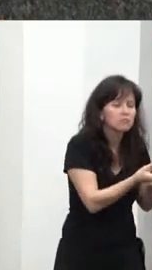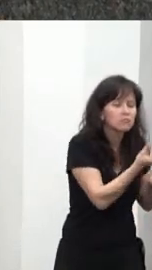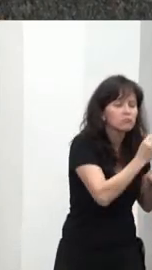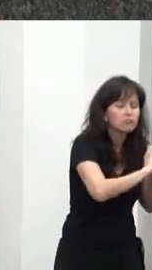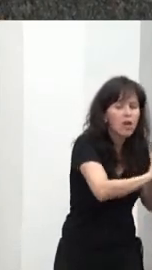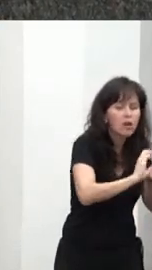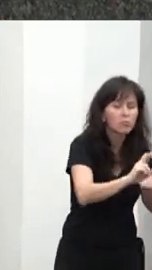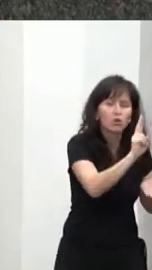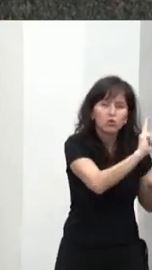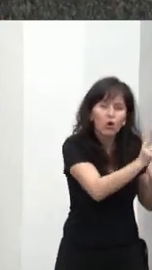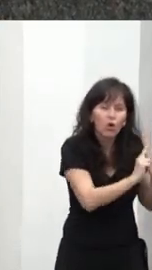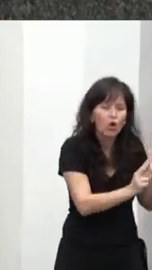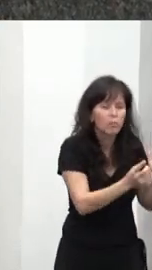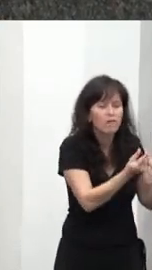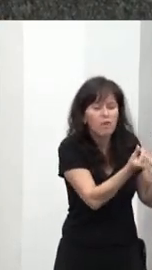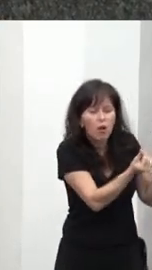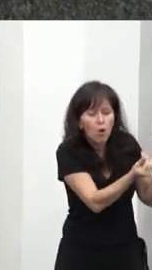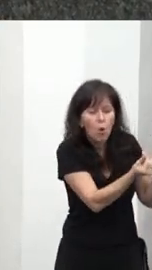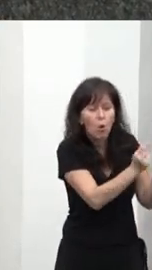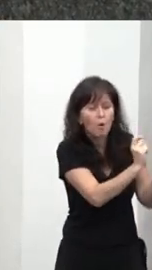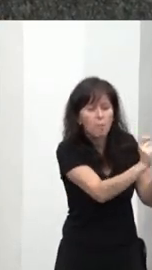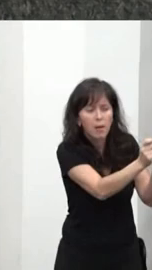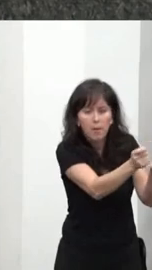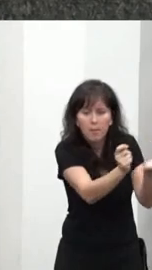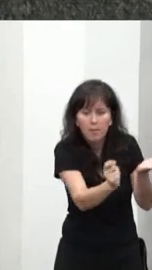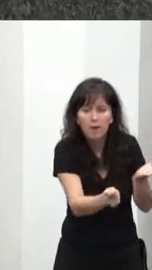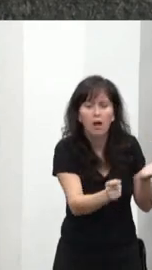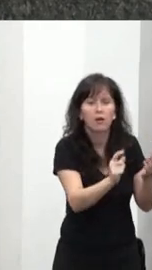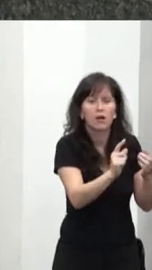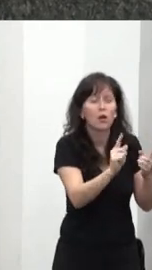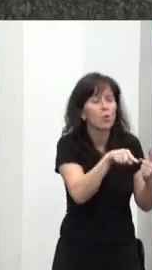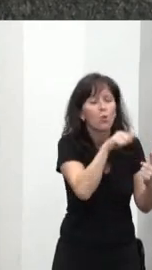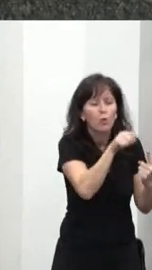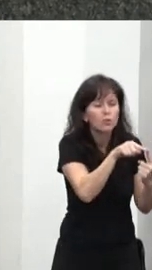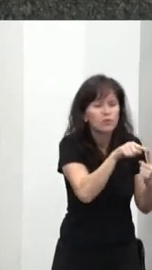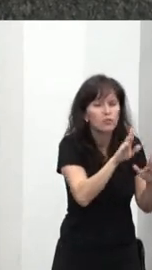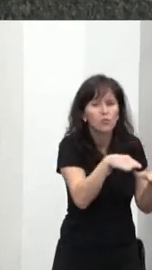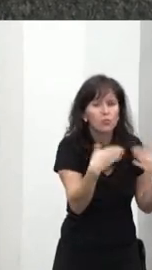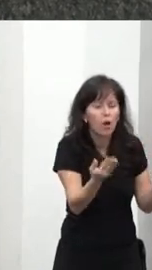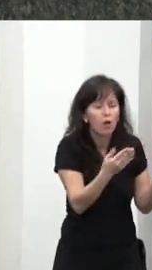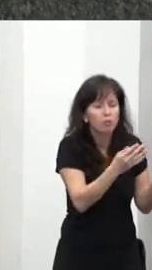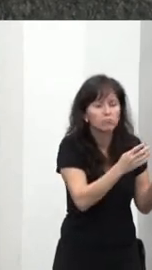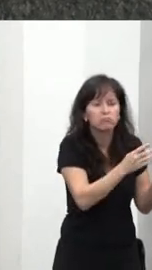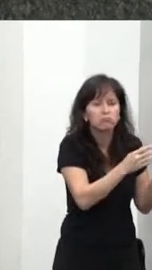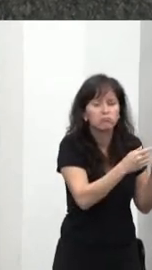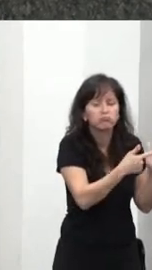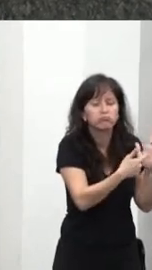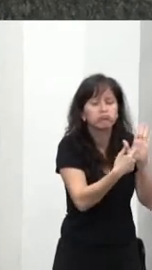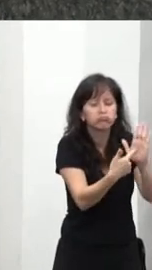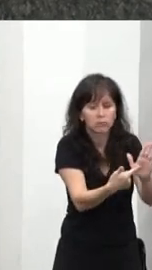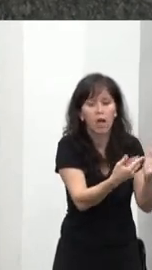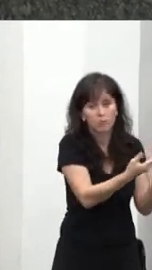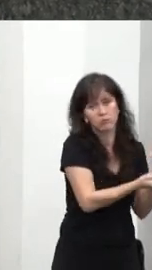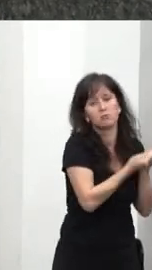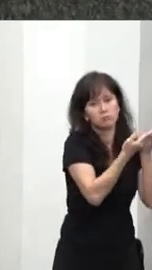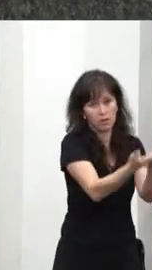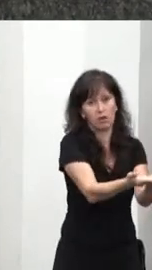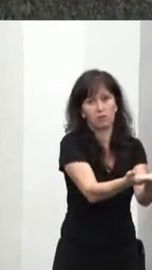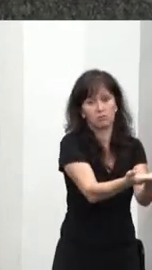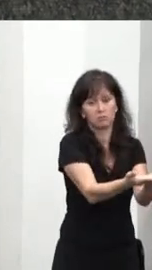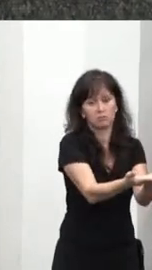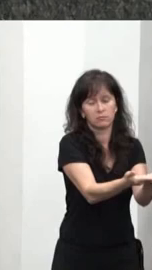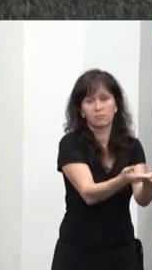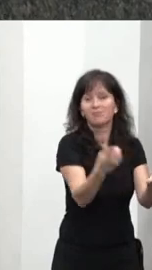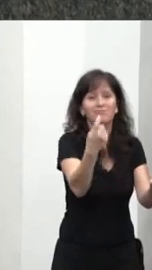objeto e pronto é a gente não quer e nem precisa avocar uma responsabilidade e fazer uma